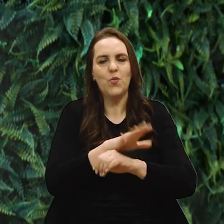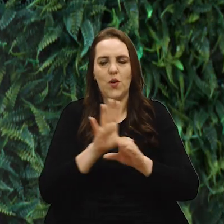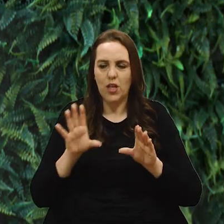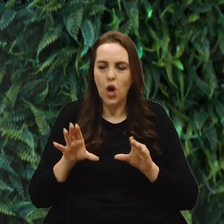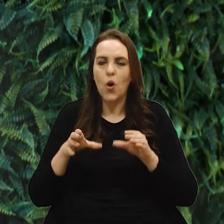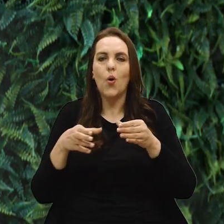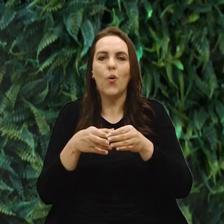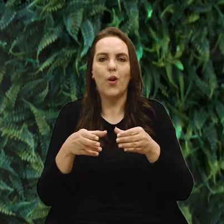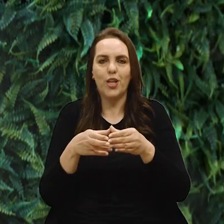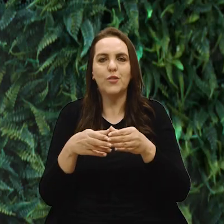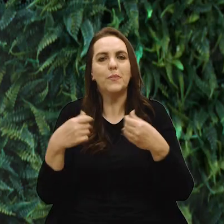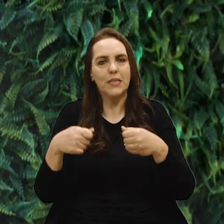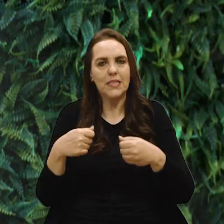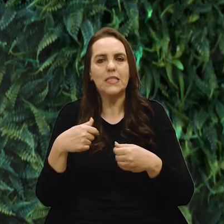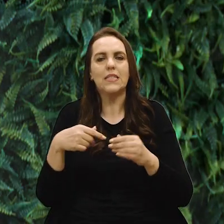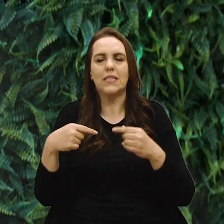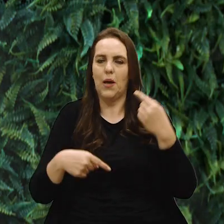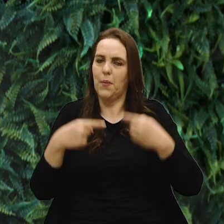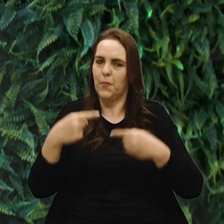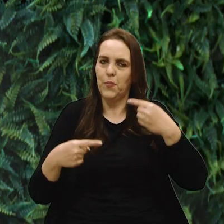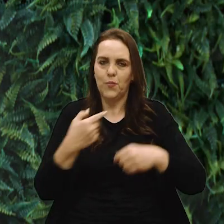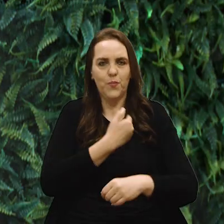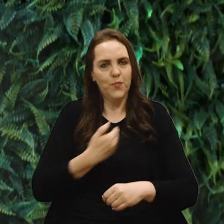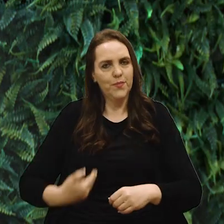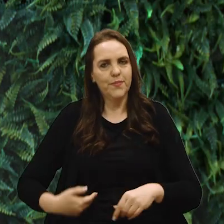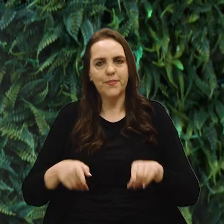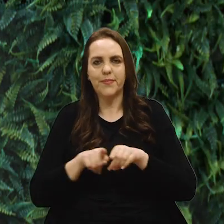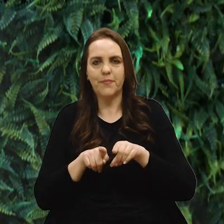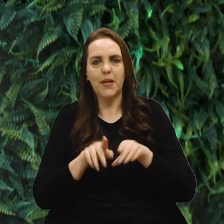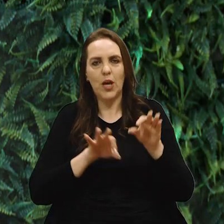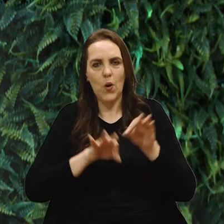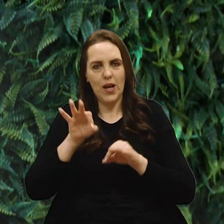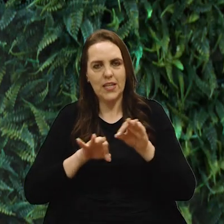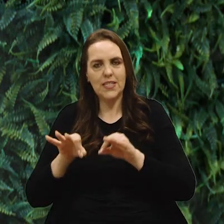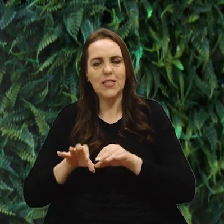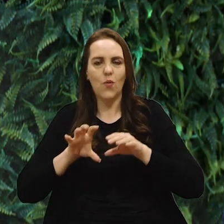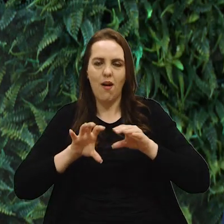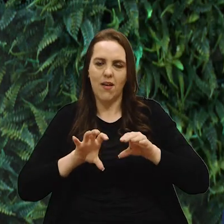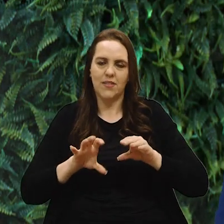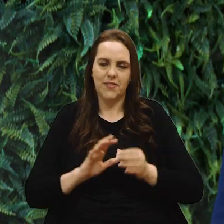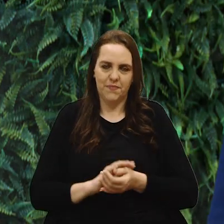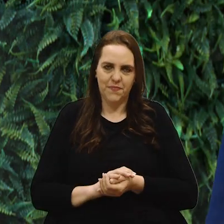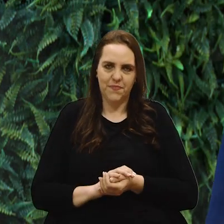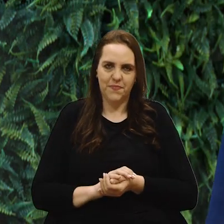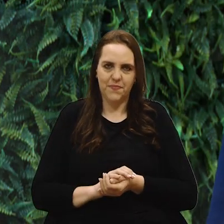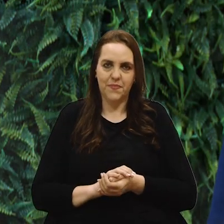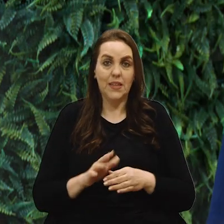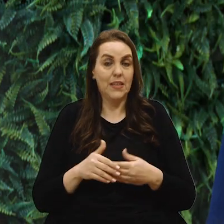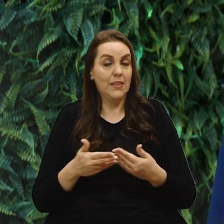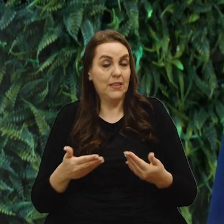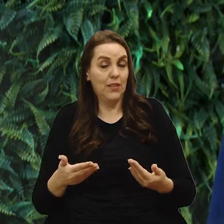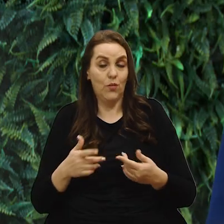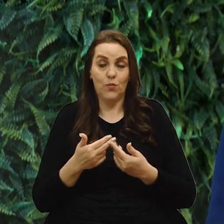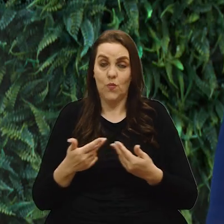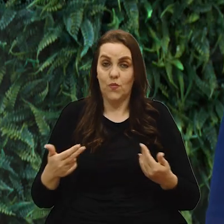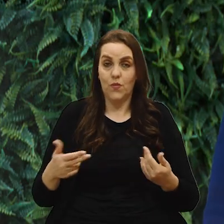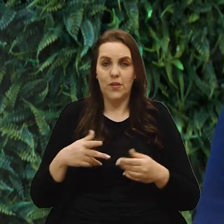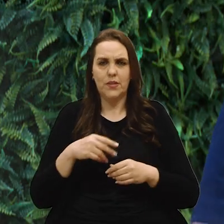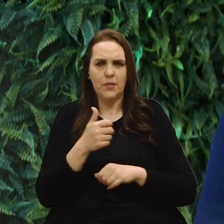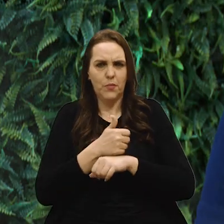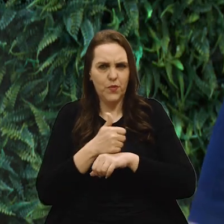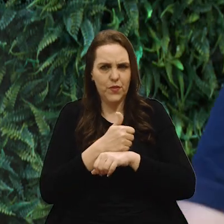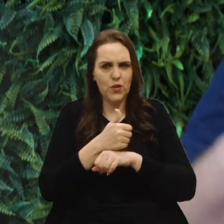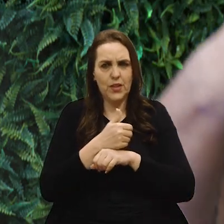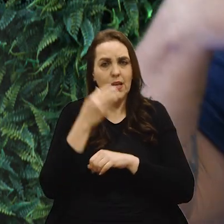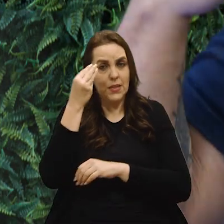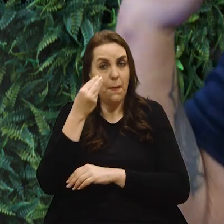pouco por aí, né? Então, também as políticas públicas têm que se organizar. E aí, sim, né? Tem coisas que o profissional